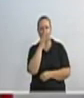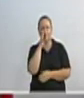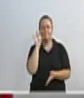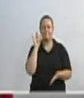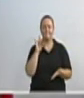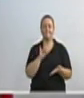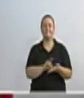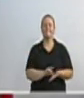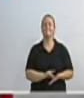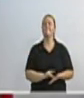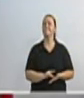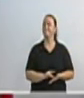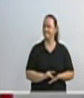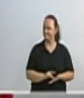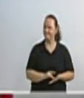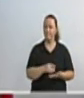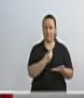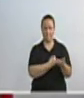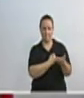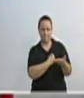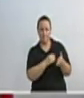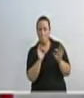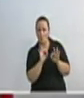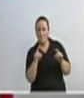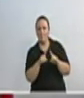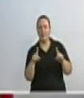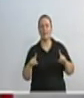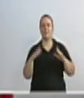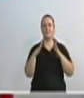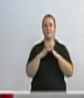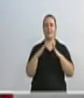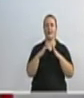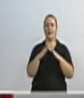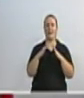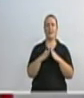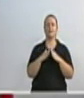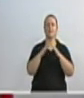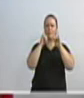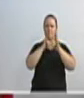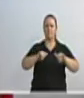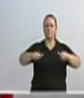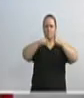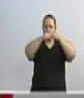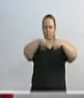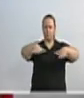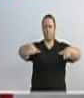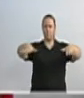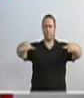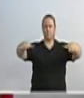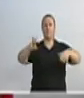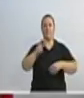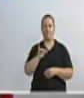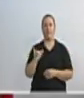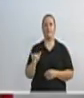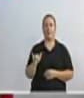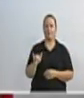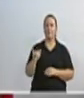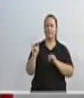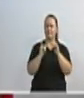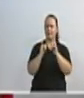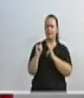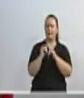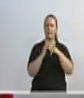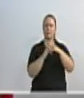certeza não aqui presente na plateia, mas está na sua casa. E essa mensagem vai replicar pela internet, pelo YouTube, ela